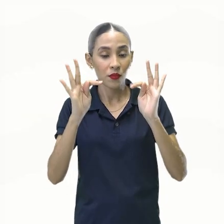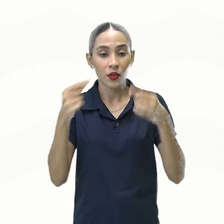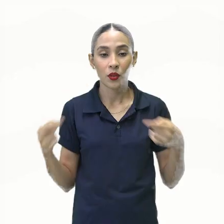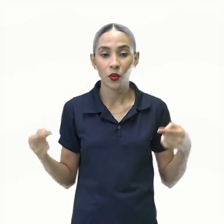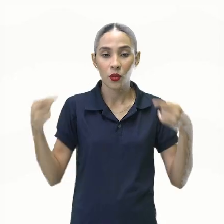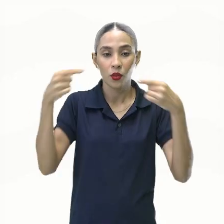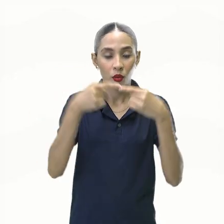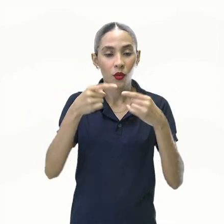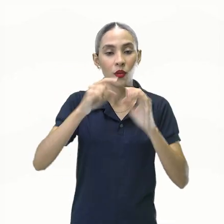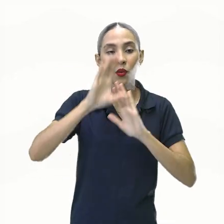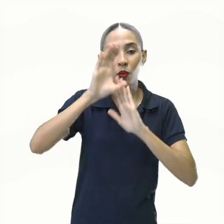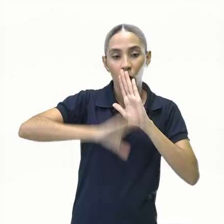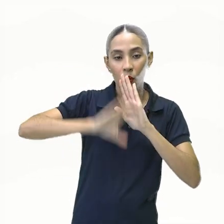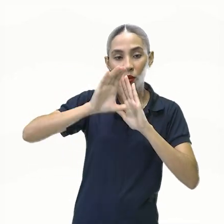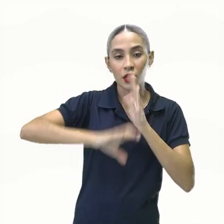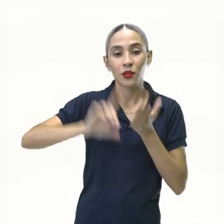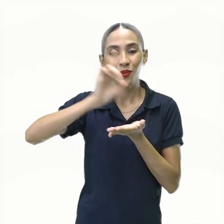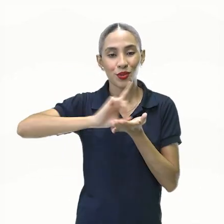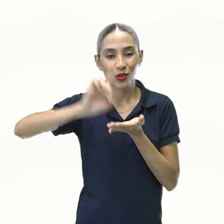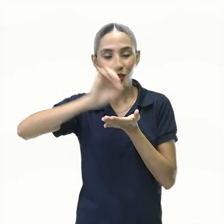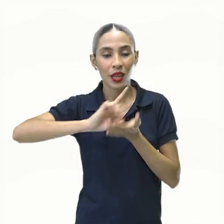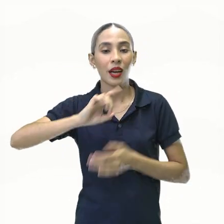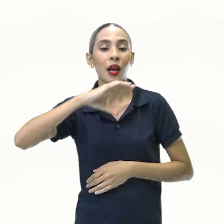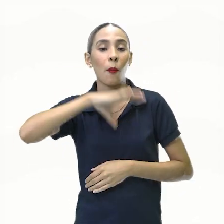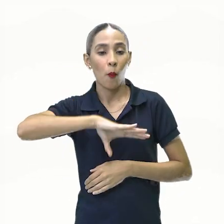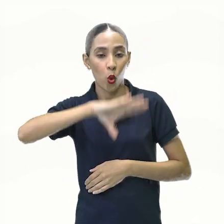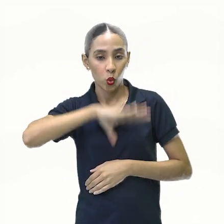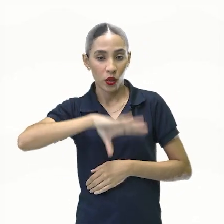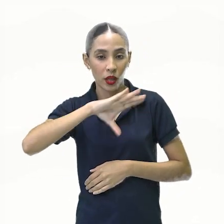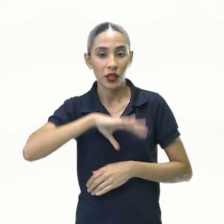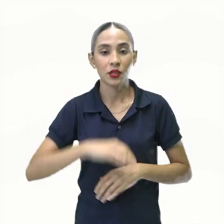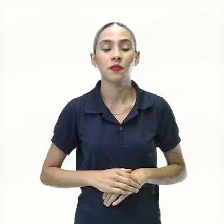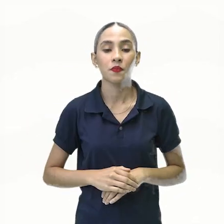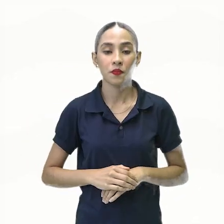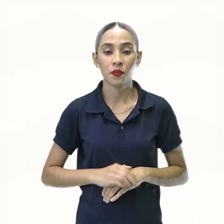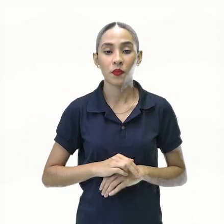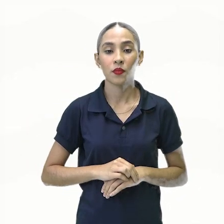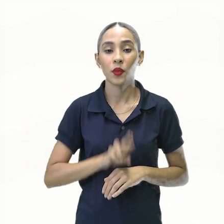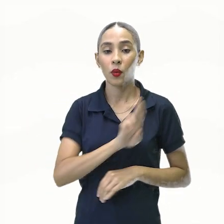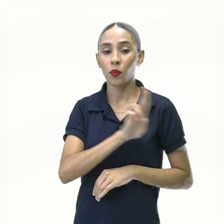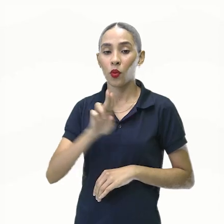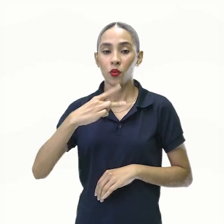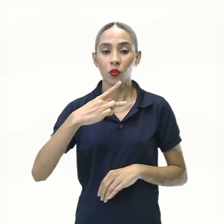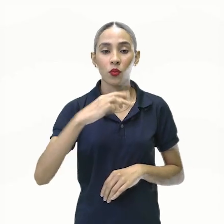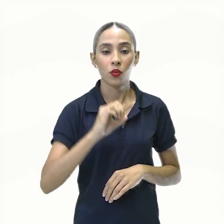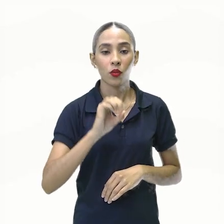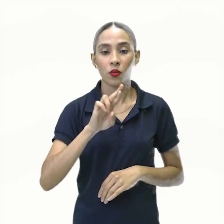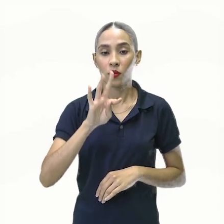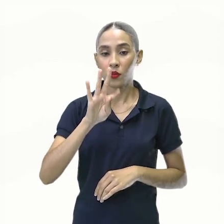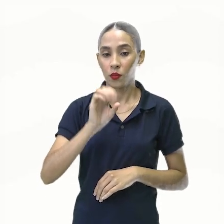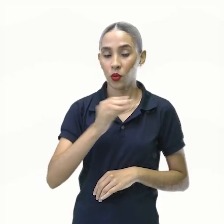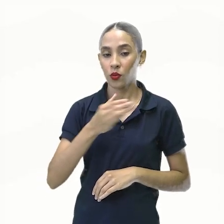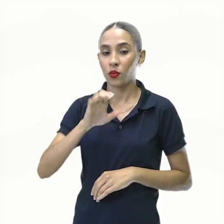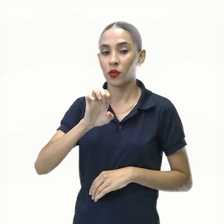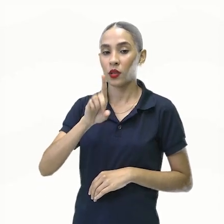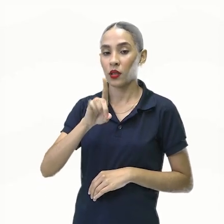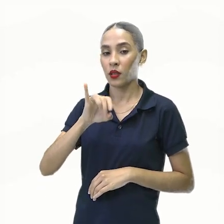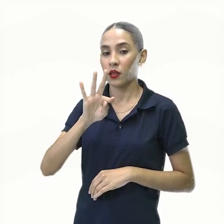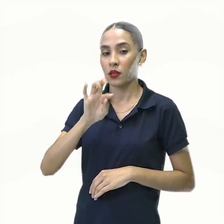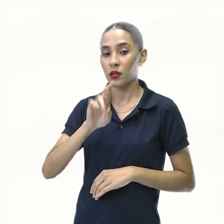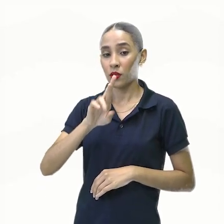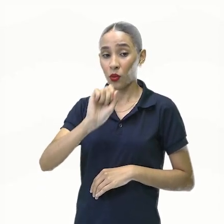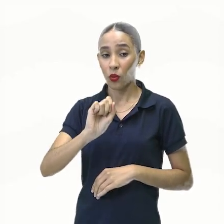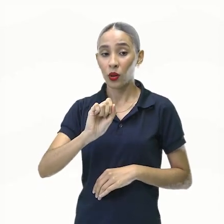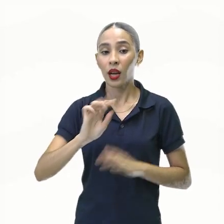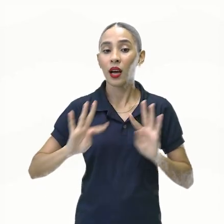tecnologia, de acordo com o dicionário da língua portuguesa, da Porto Editora, a